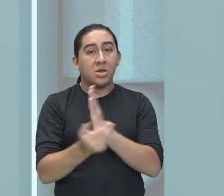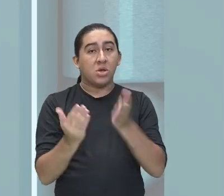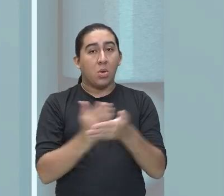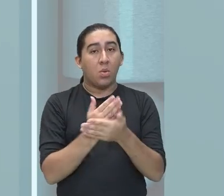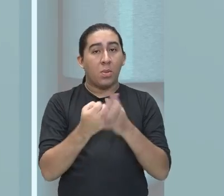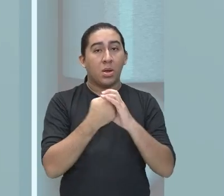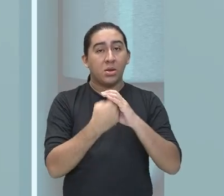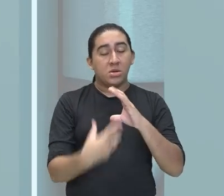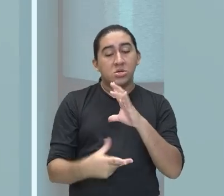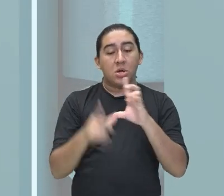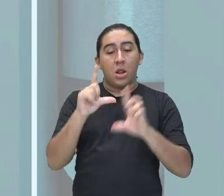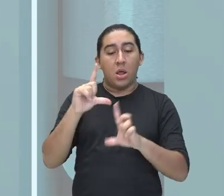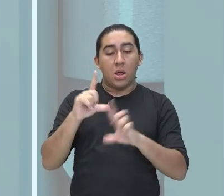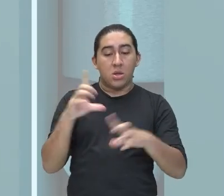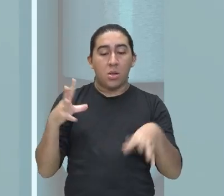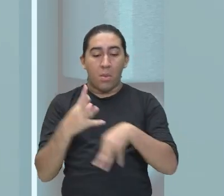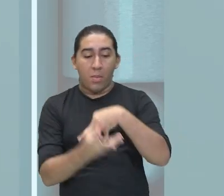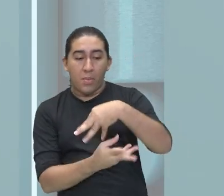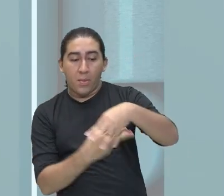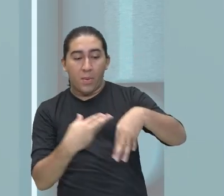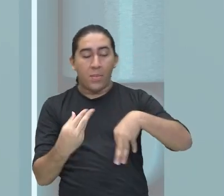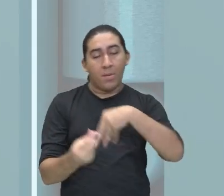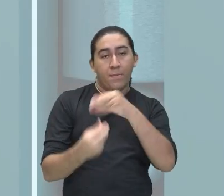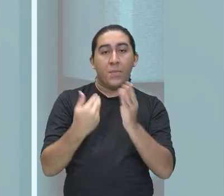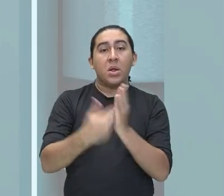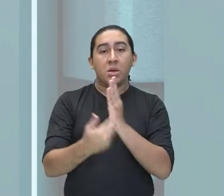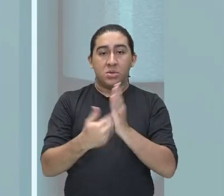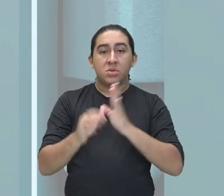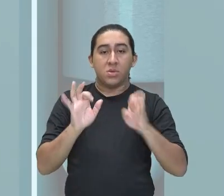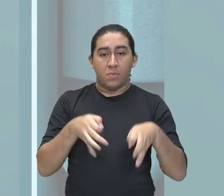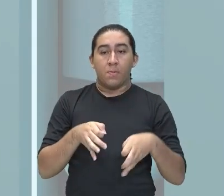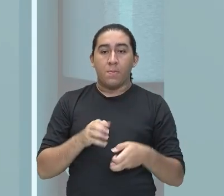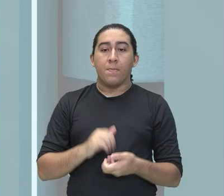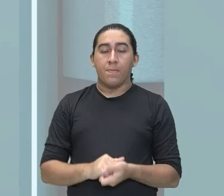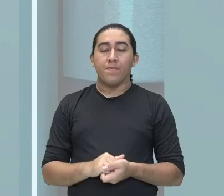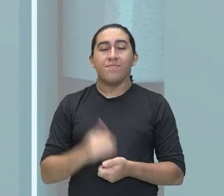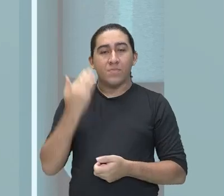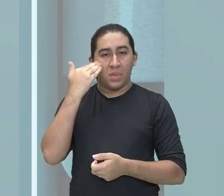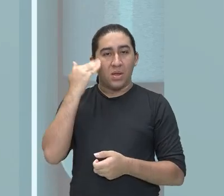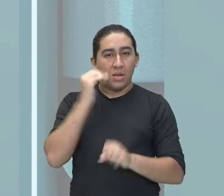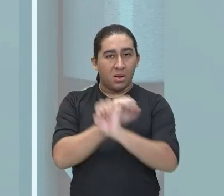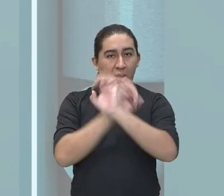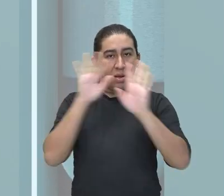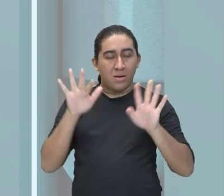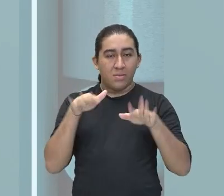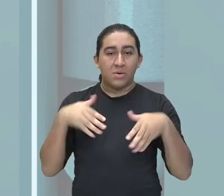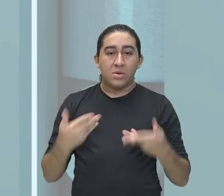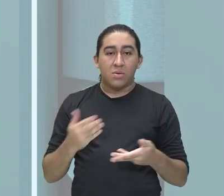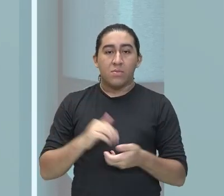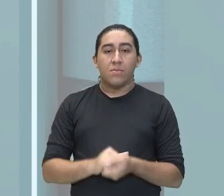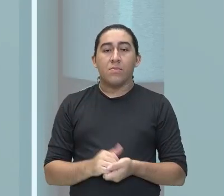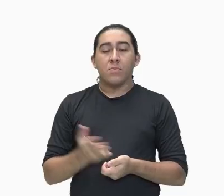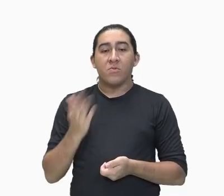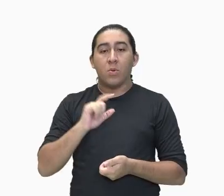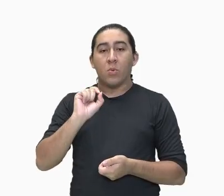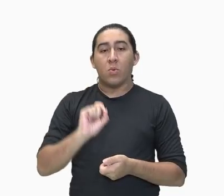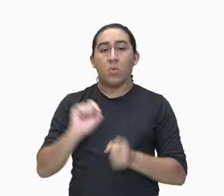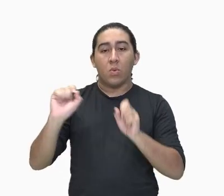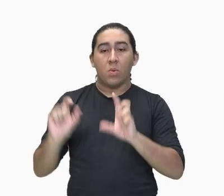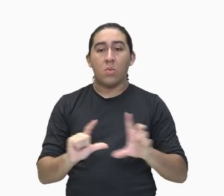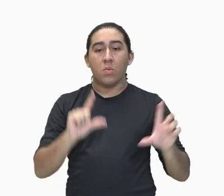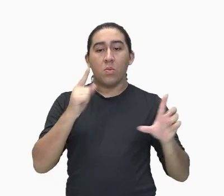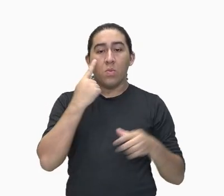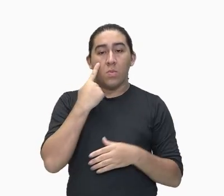juntar, mas vai haver a perda de elementos, tá certo? Compreenderam? Então, vamos para o nosso quadro, para a